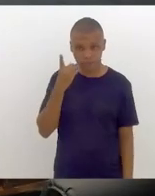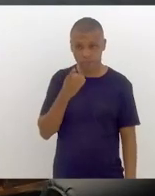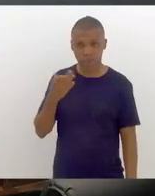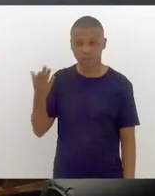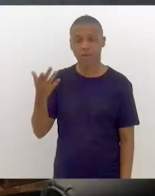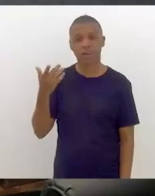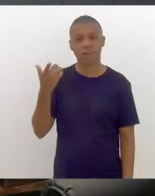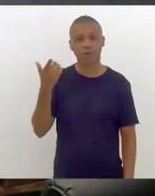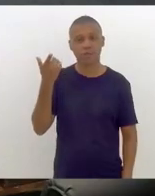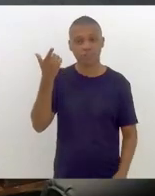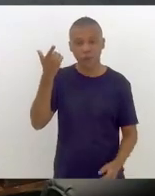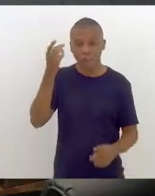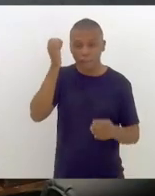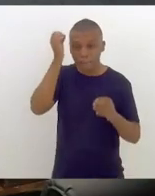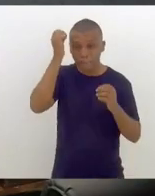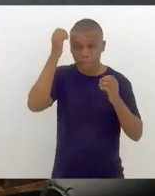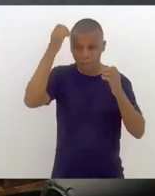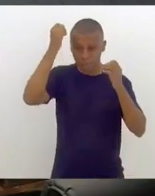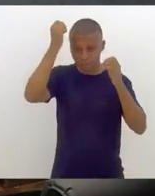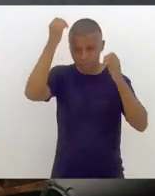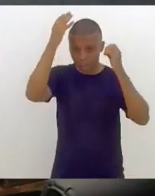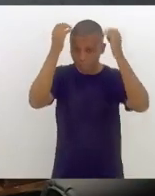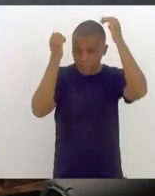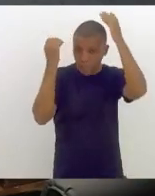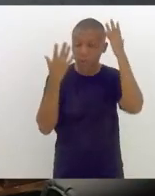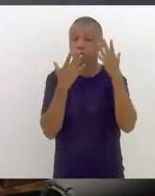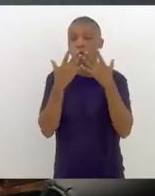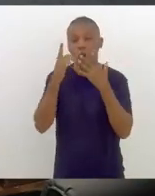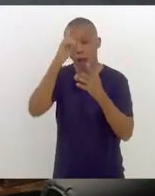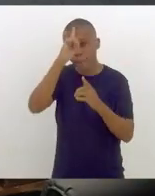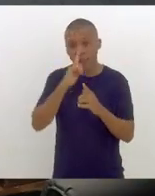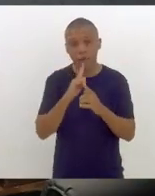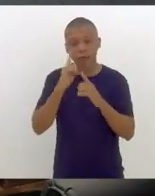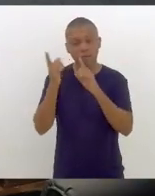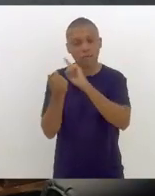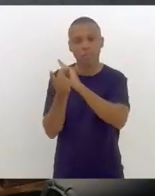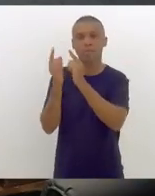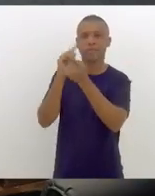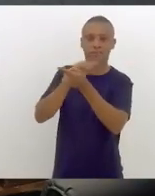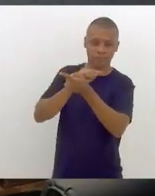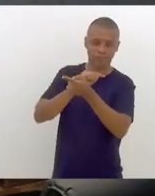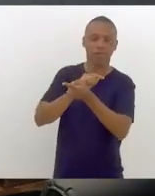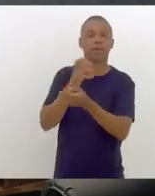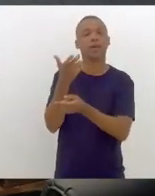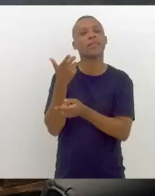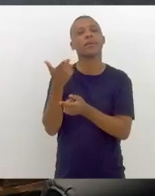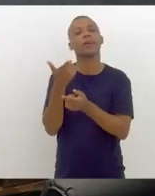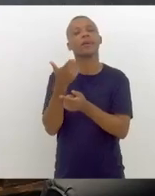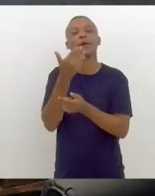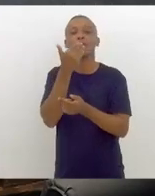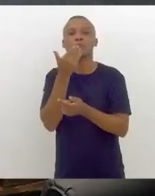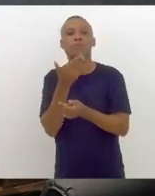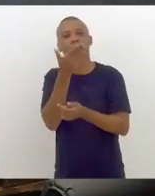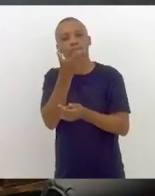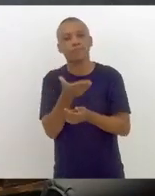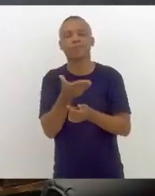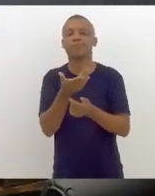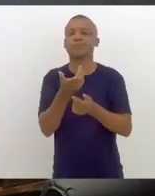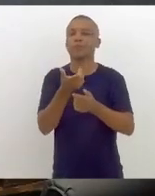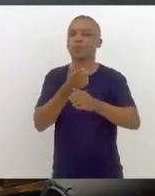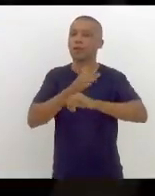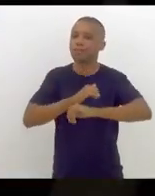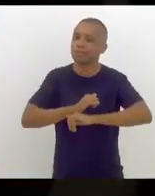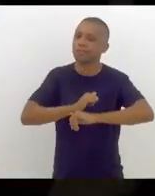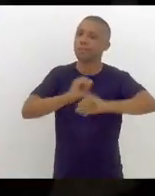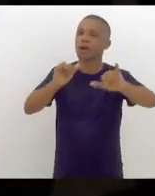de luzes invertidas eu queria achar que o excelência chamasse trabalho mas a ordem